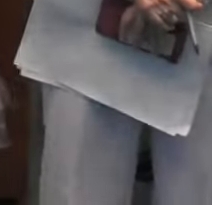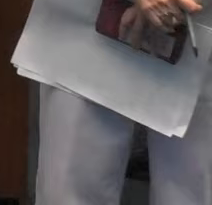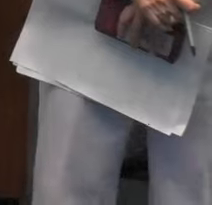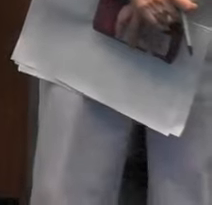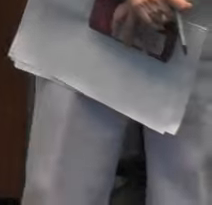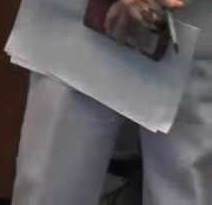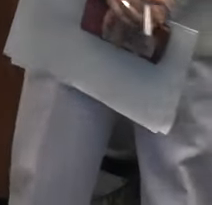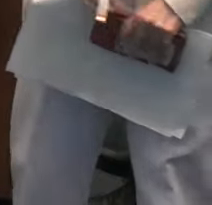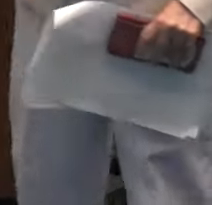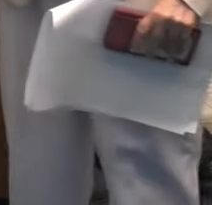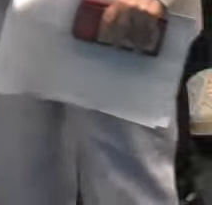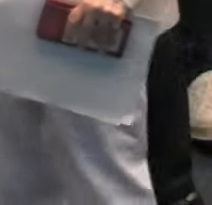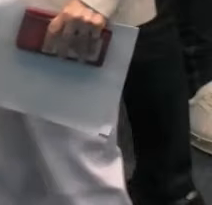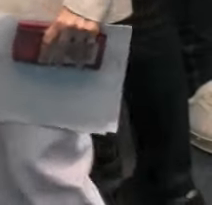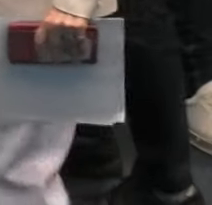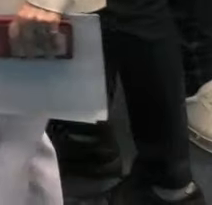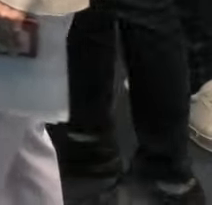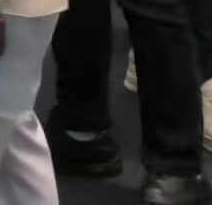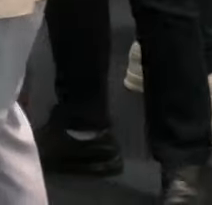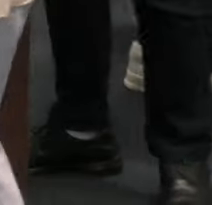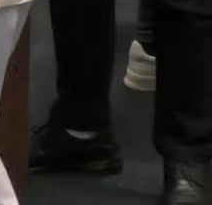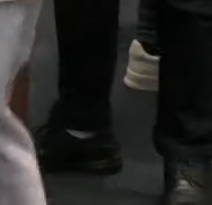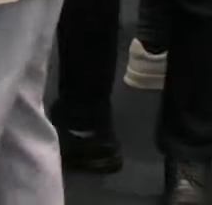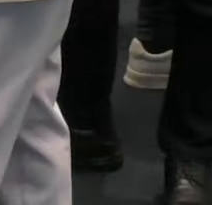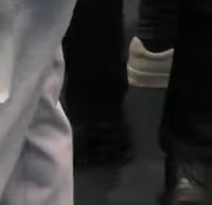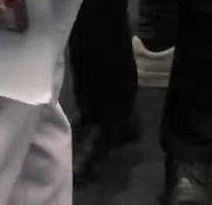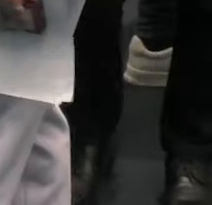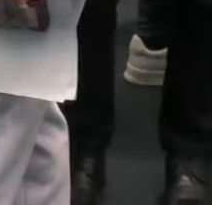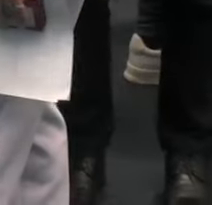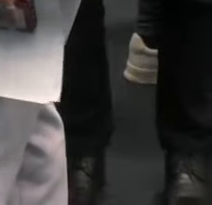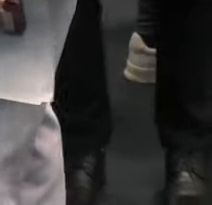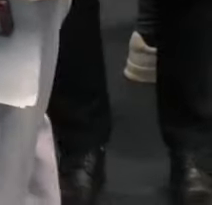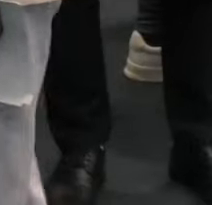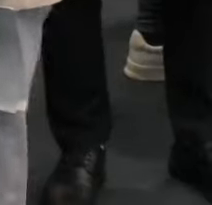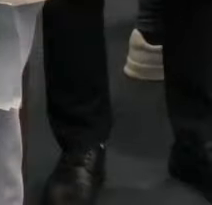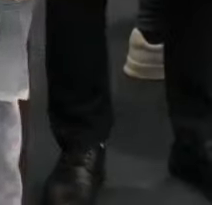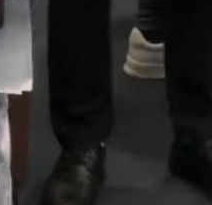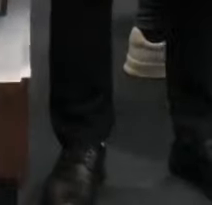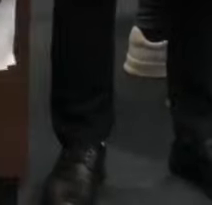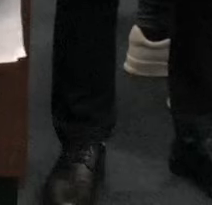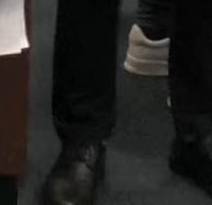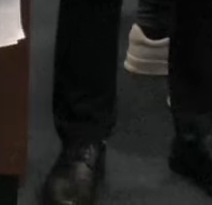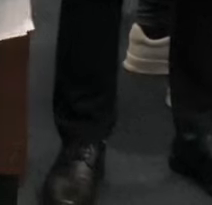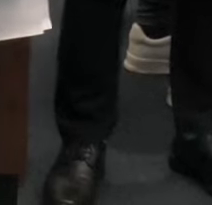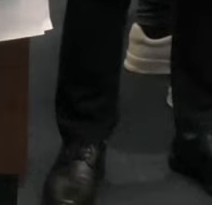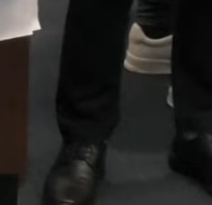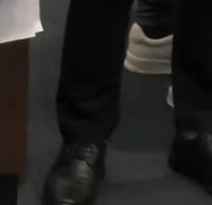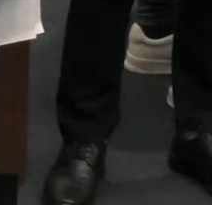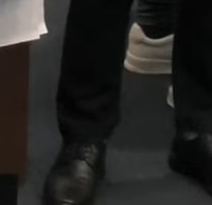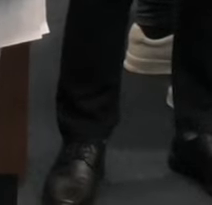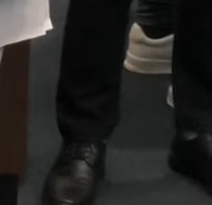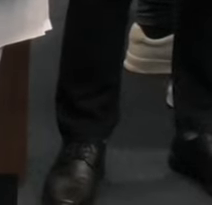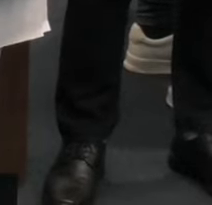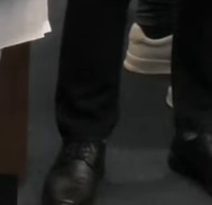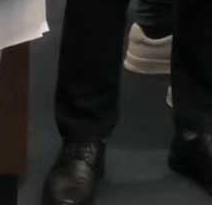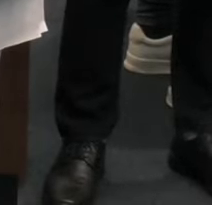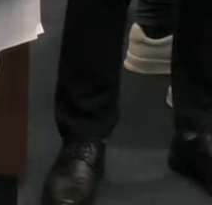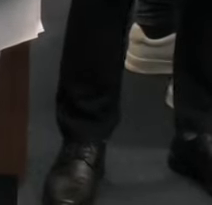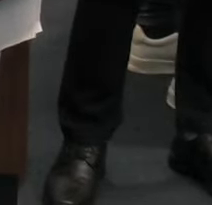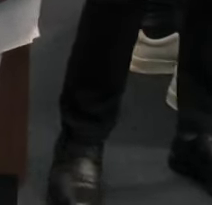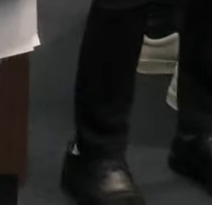né, que está fazendo aqui a leitura do substitutivo e com relação